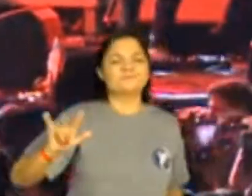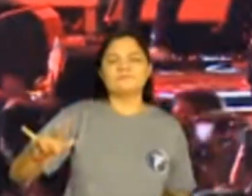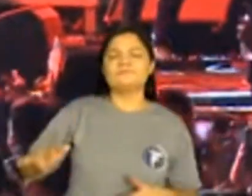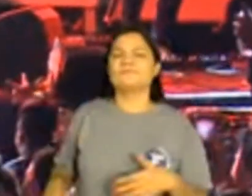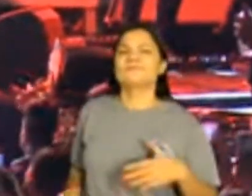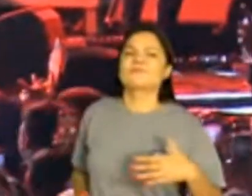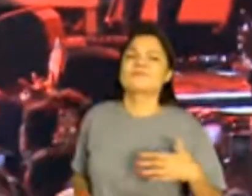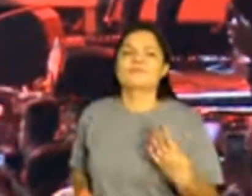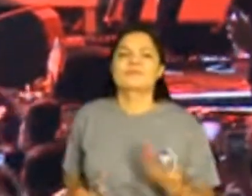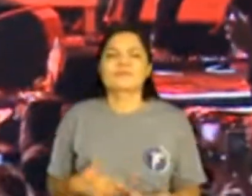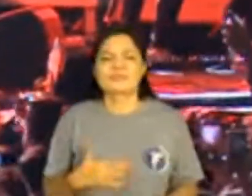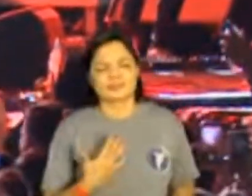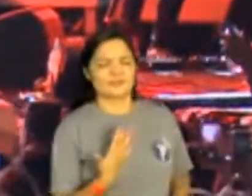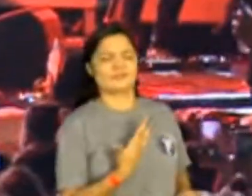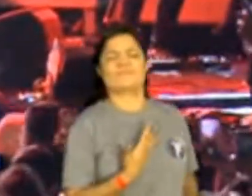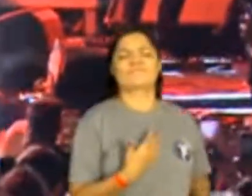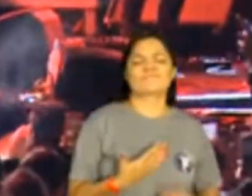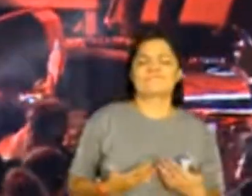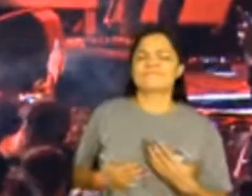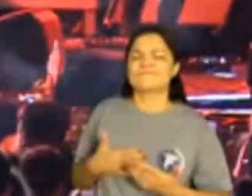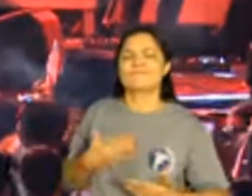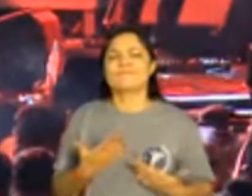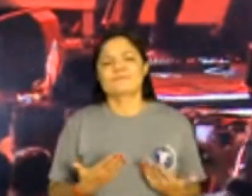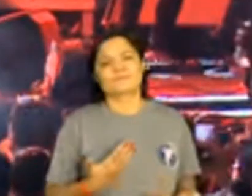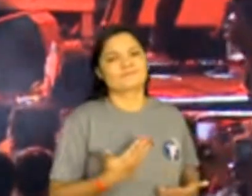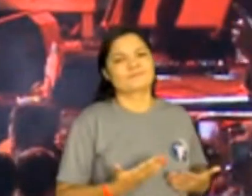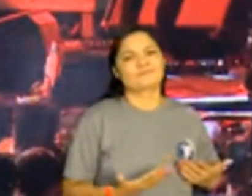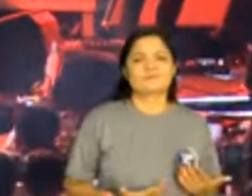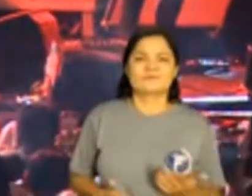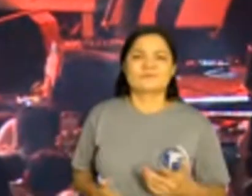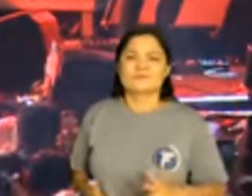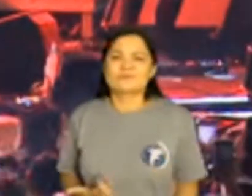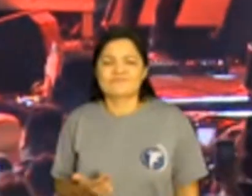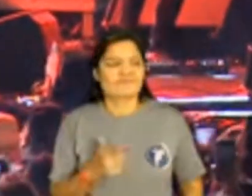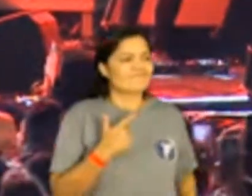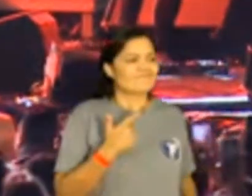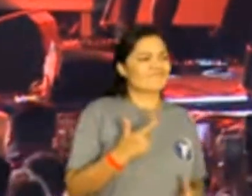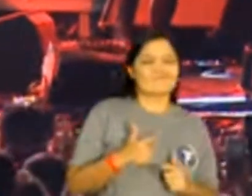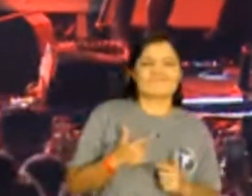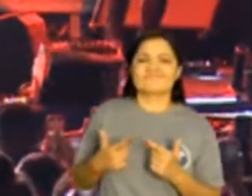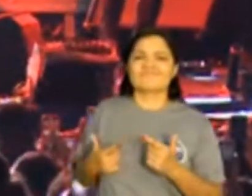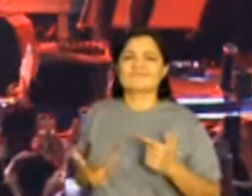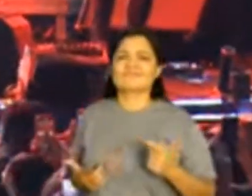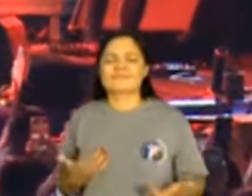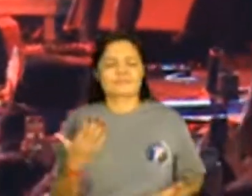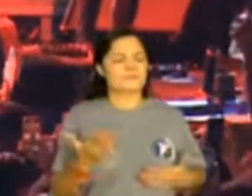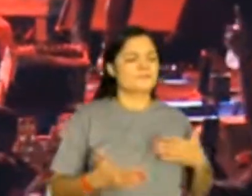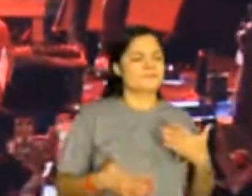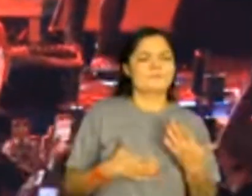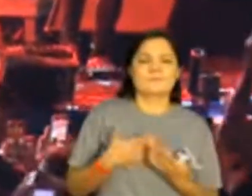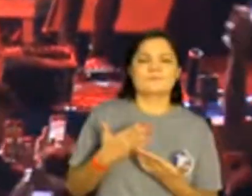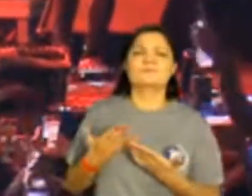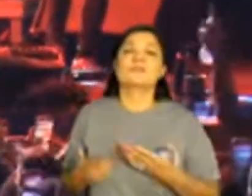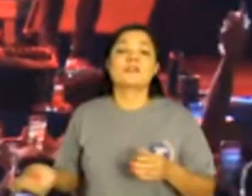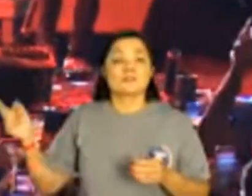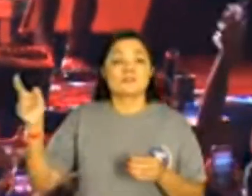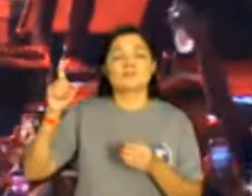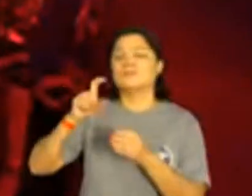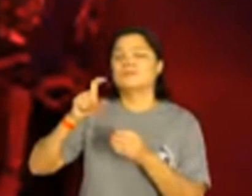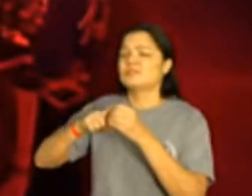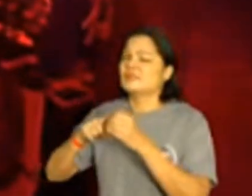Olha, pensei tarde demais que já não me ame mais, mas vou lutar pra ter